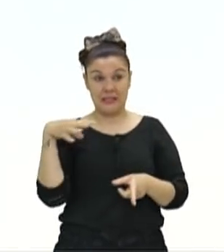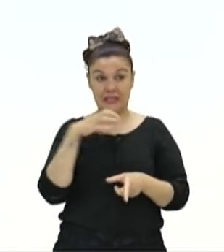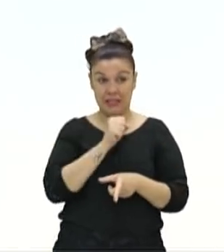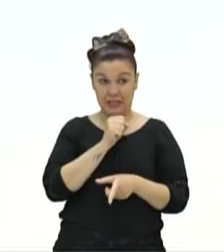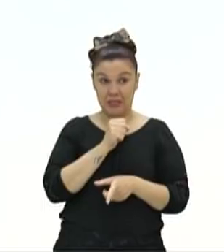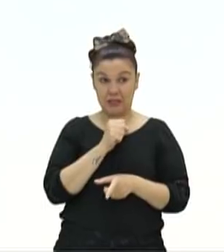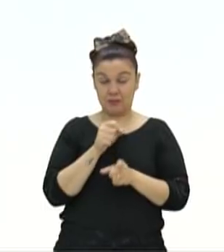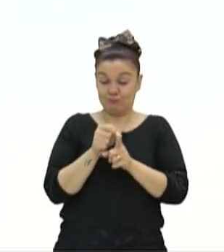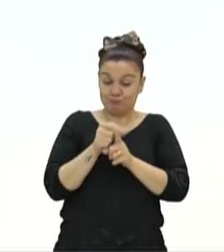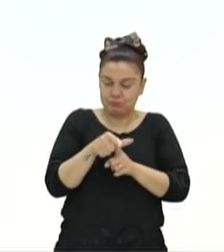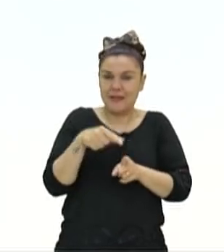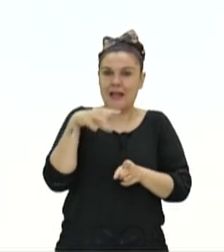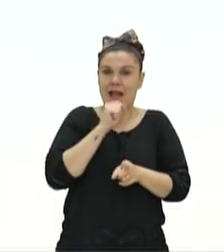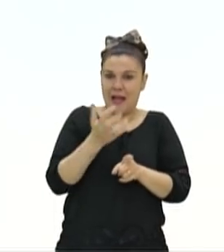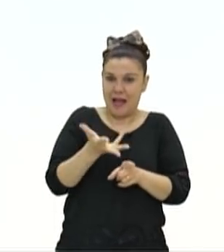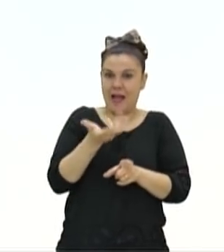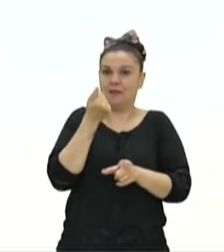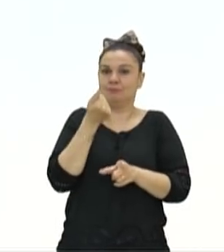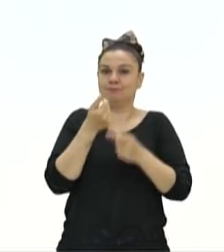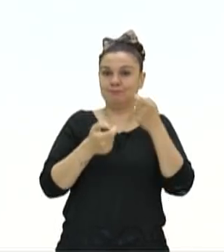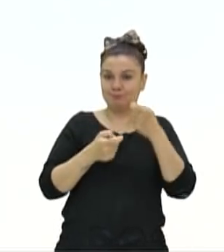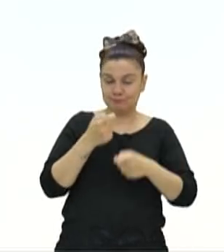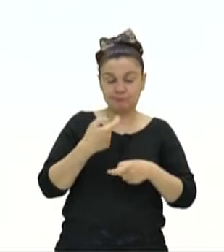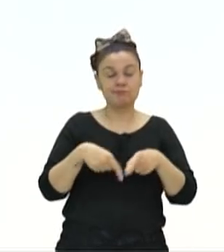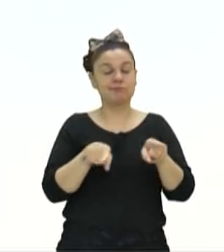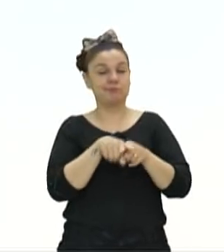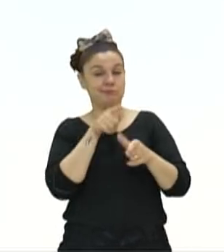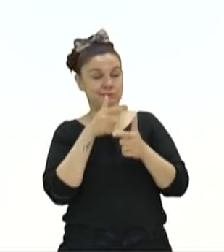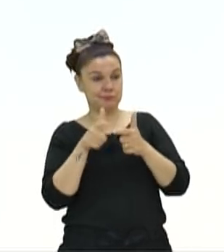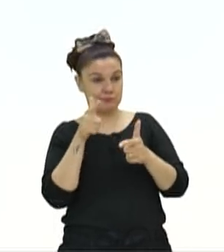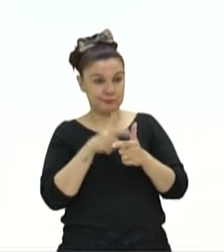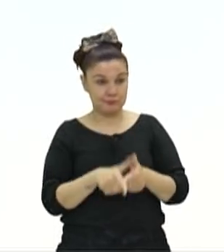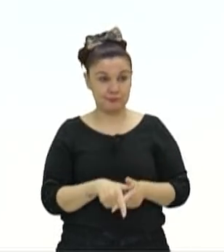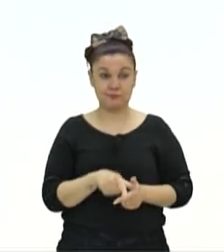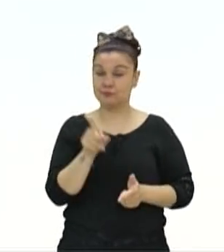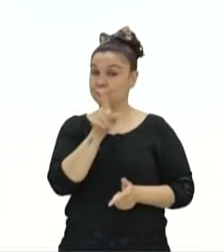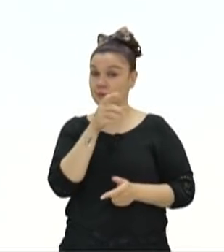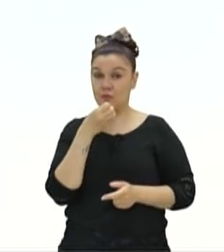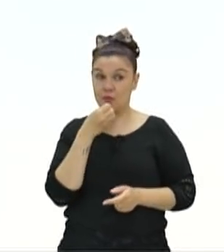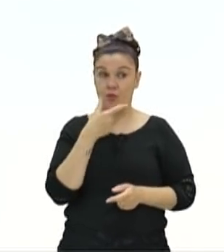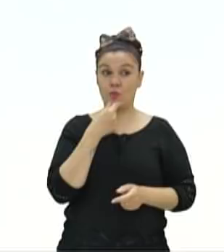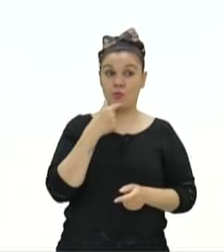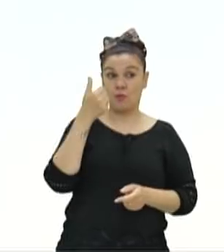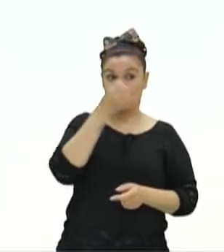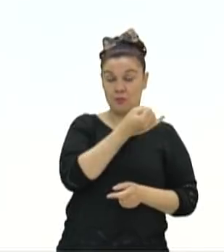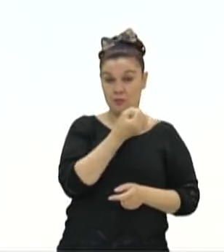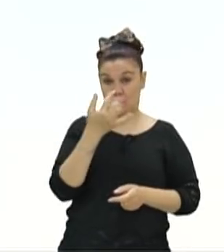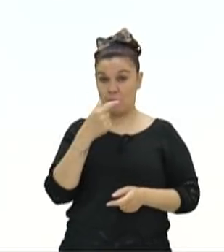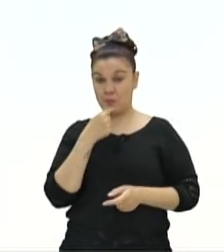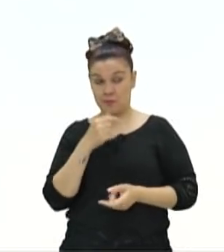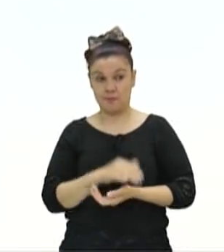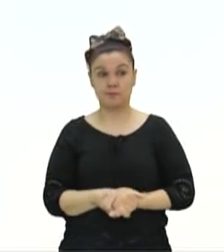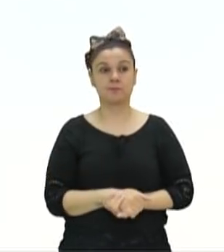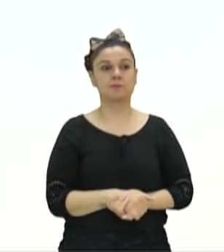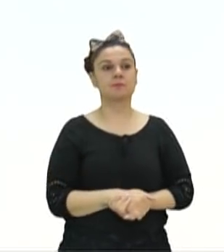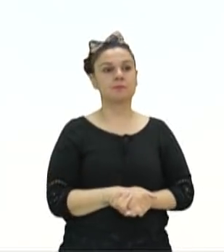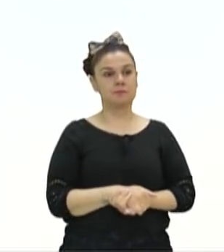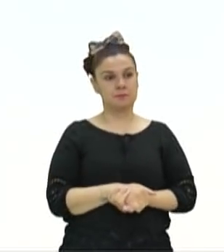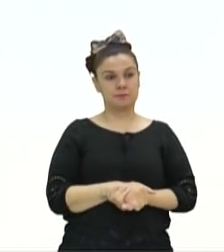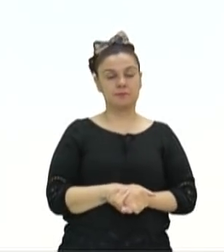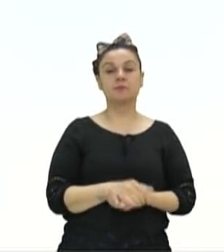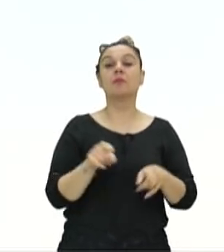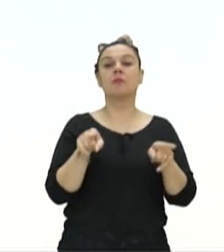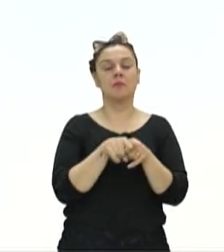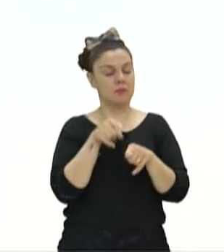ele ejacular muito rapidamente também é um problema desconfortável para alguns meninos e alguns homens, tá?